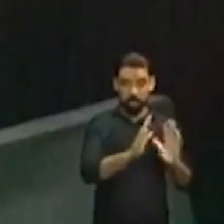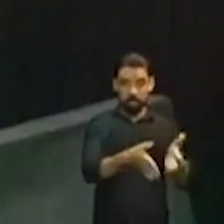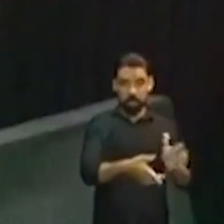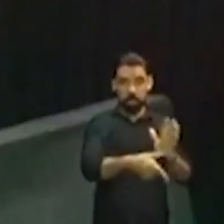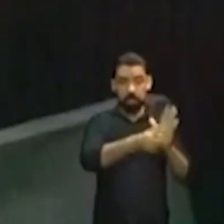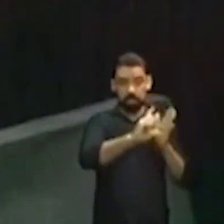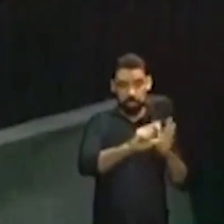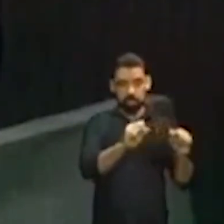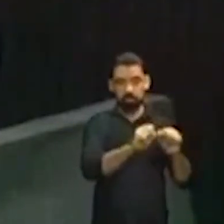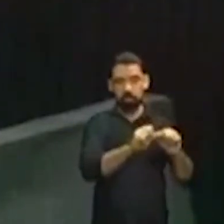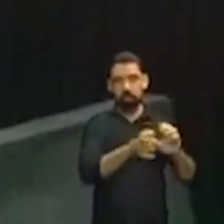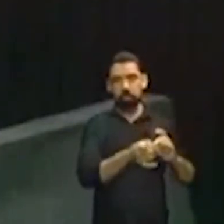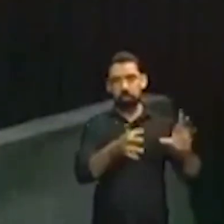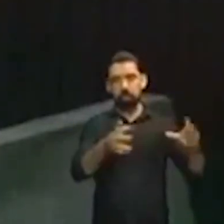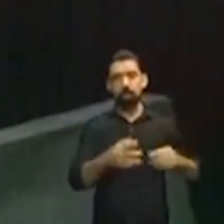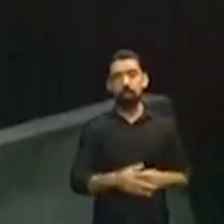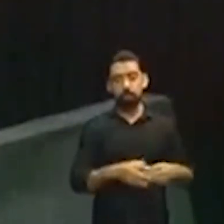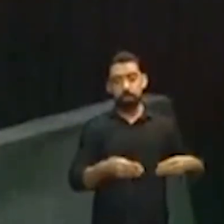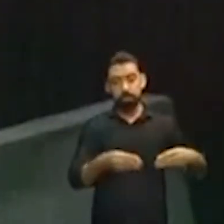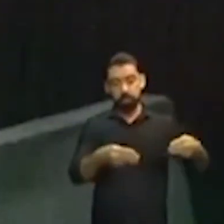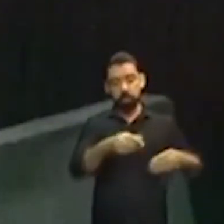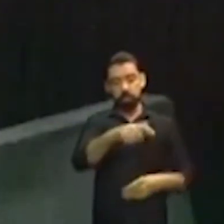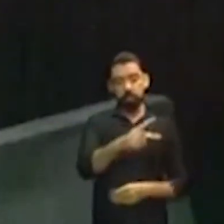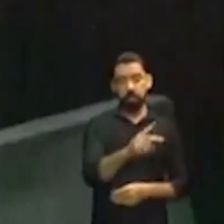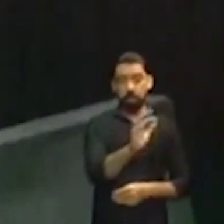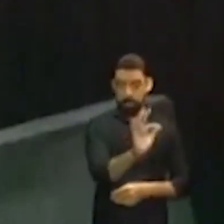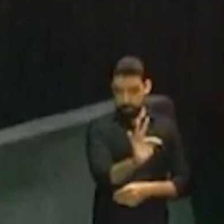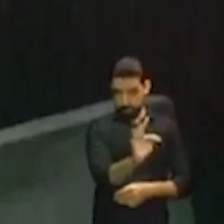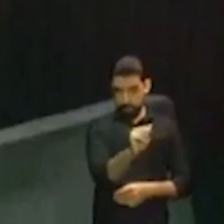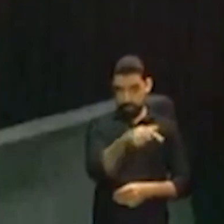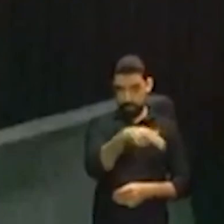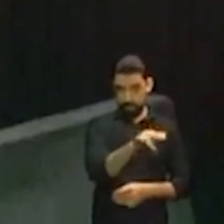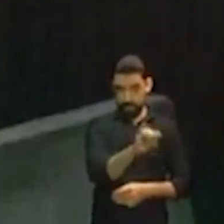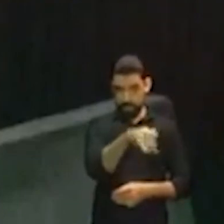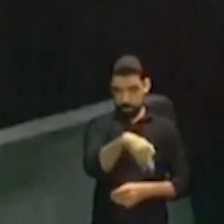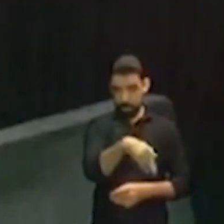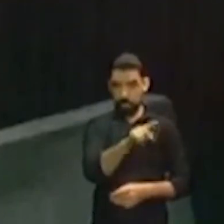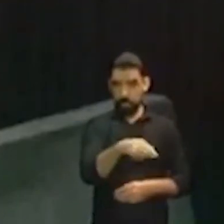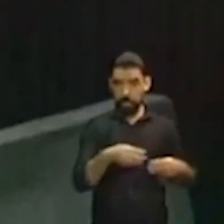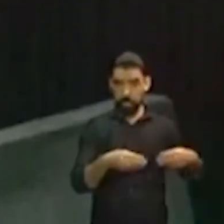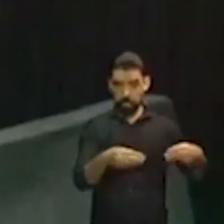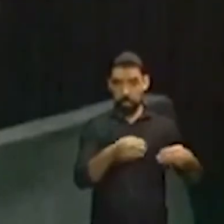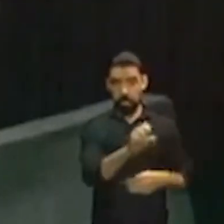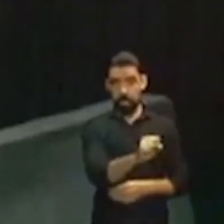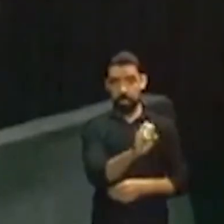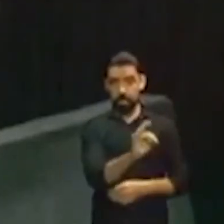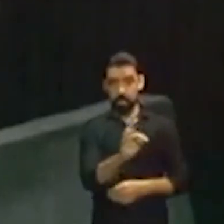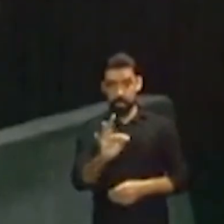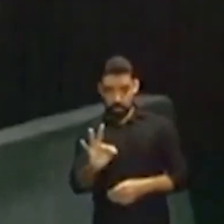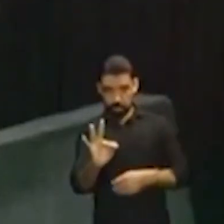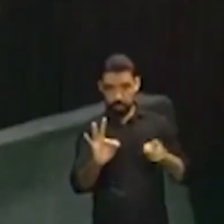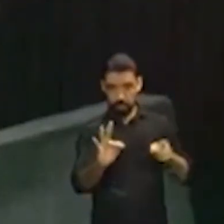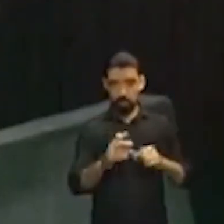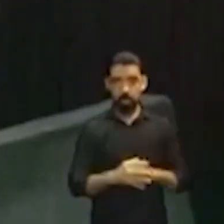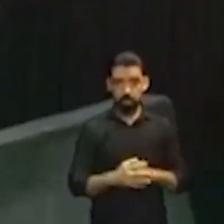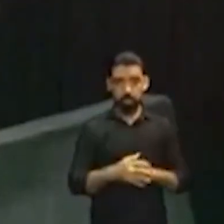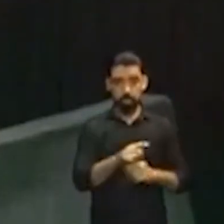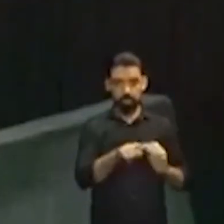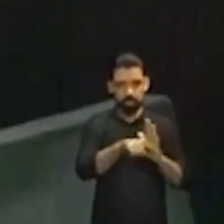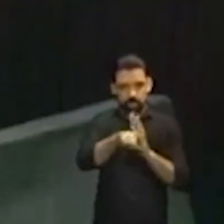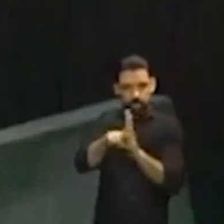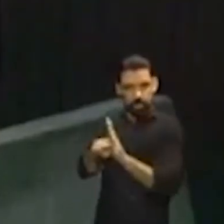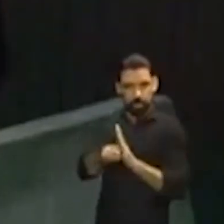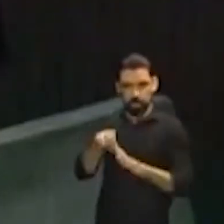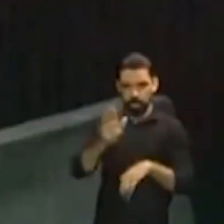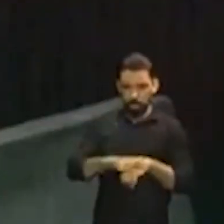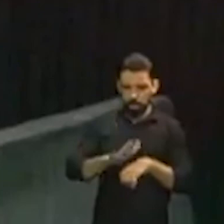autorizada, a investigação, pelo ministro Fachin, foi autorizada pelo ministro STF, e essa investigação é feita